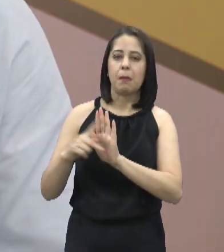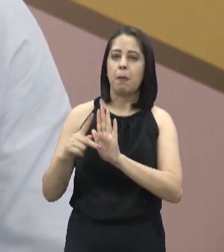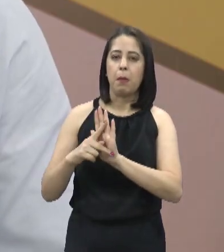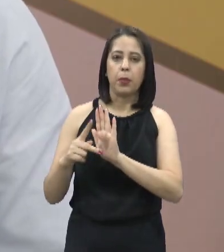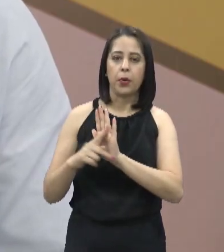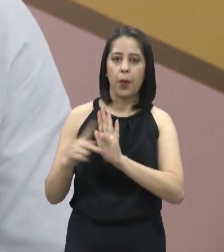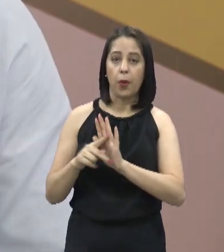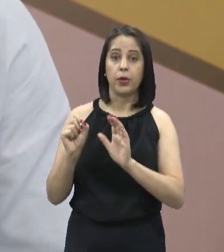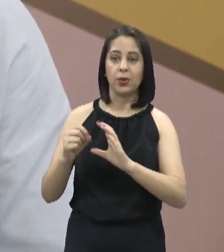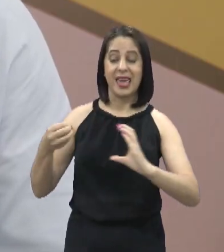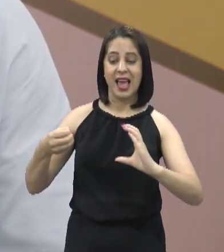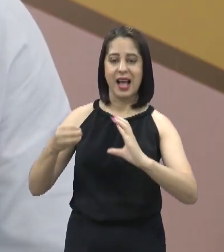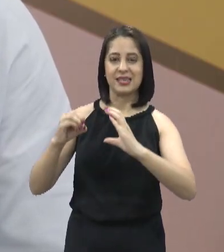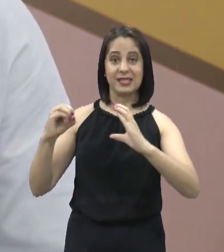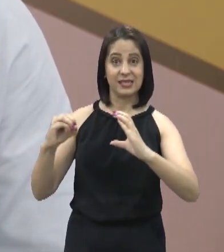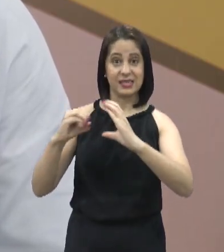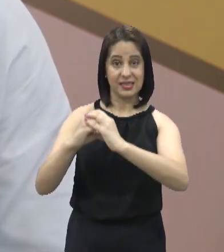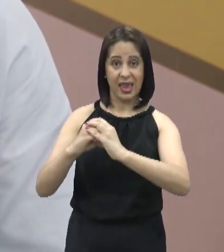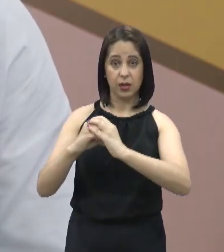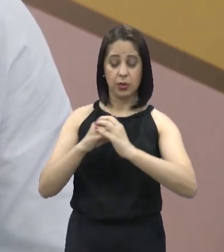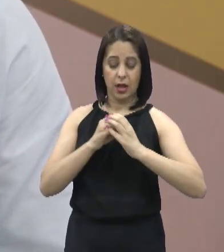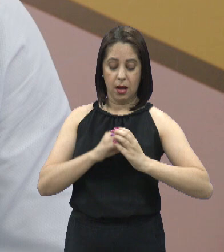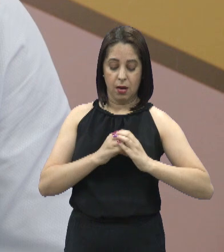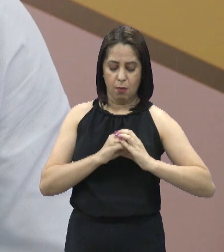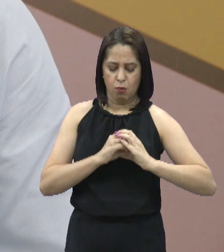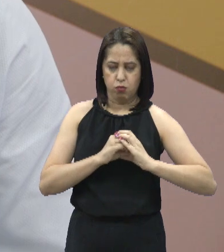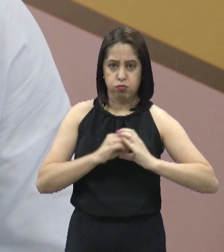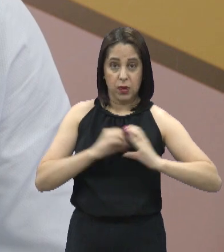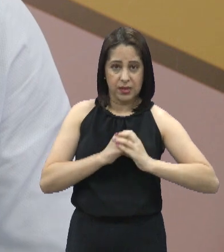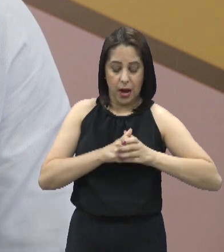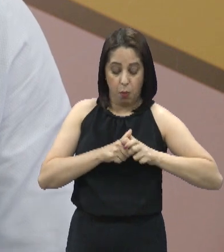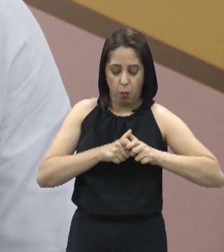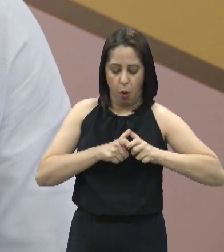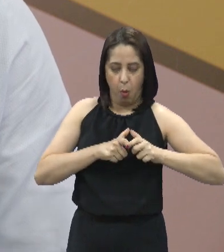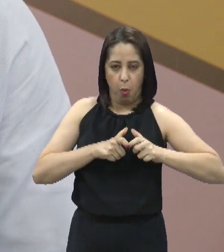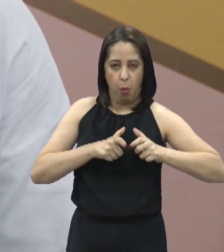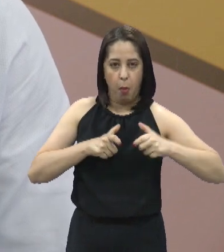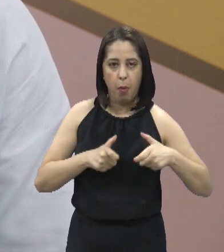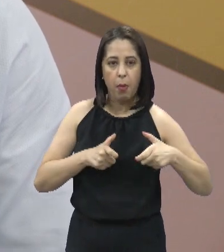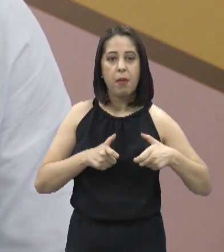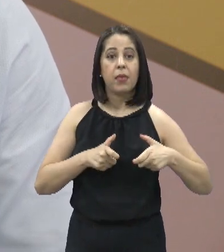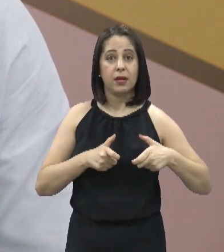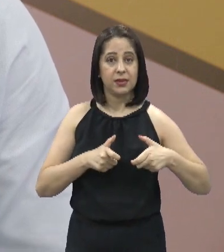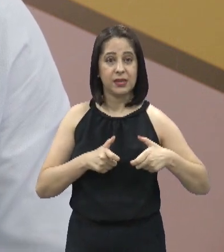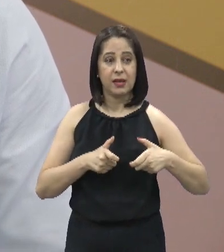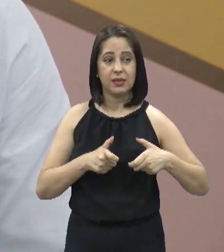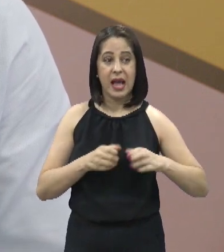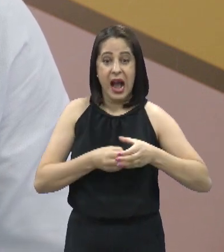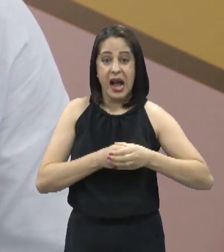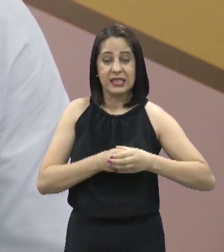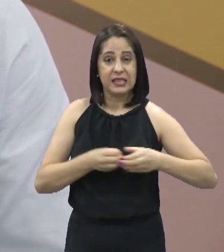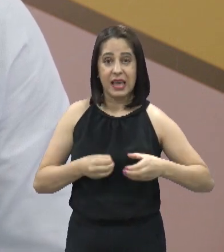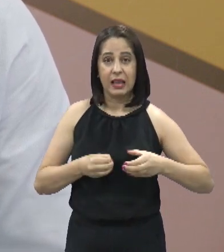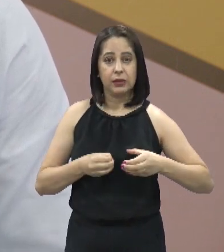crescimento anormal de células no tecido mamário. Essas células não respeitam os limites naturais e elas